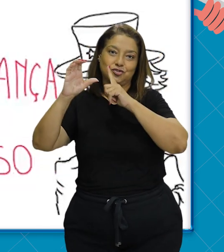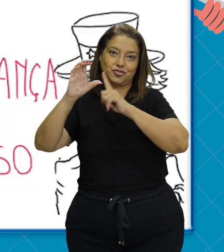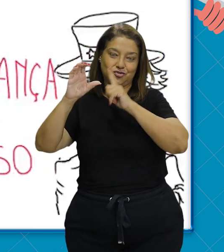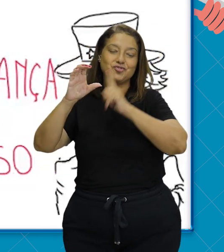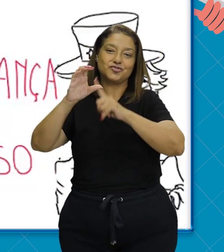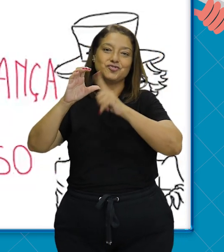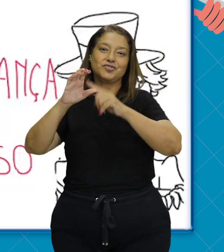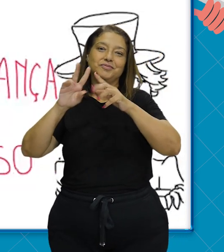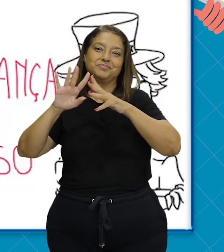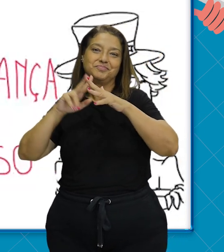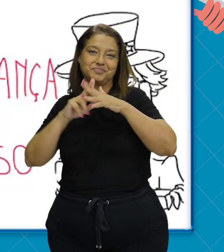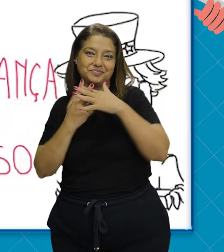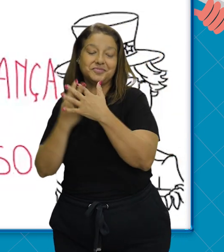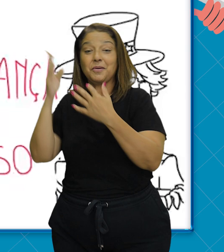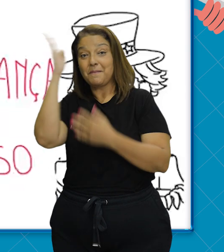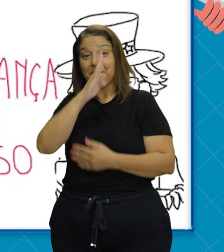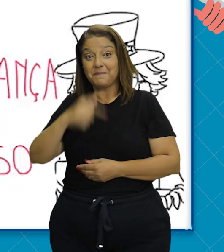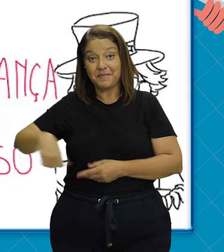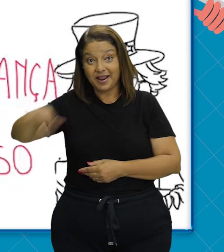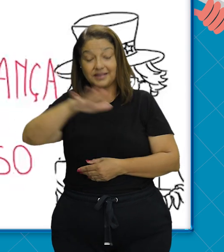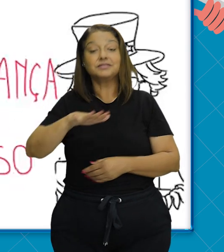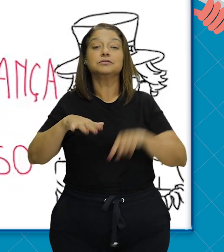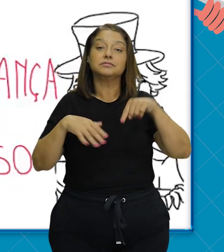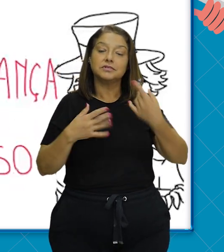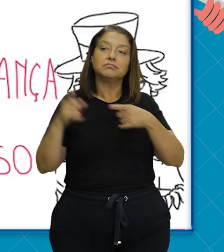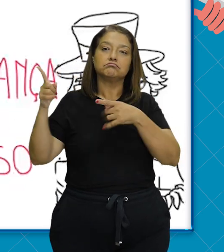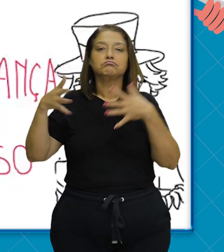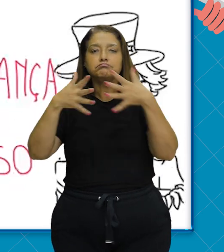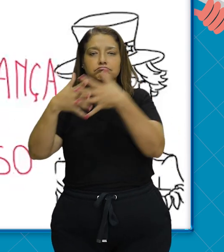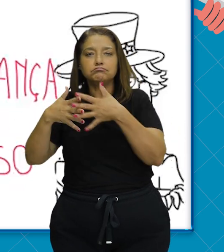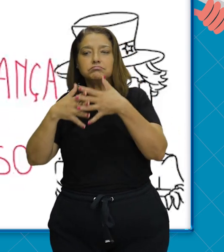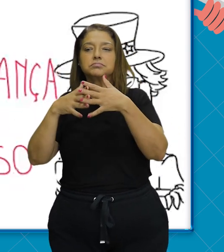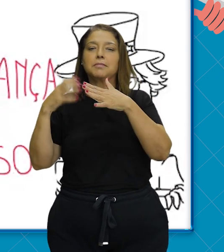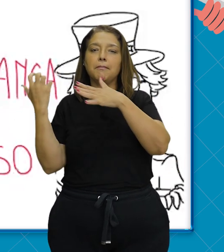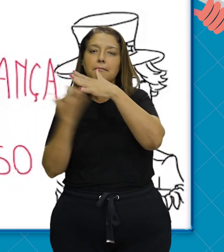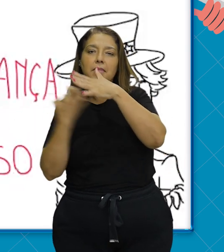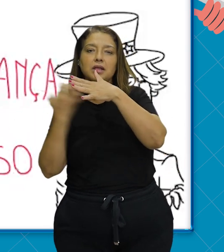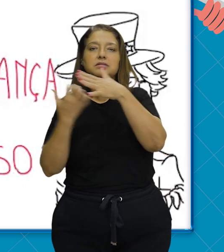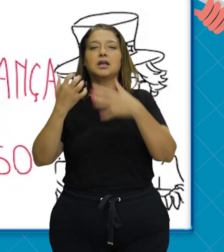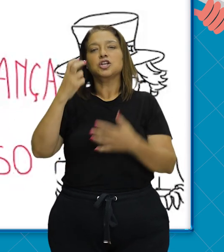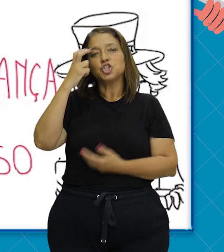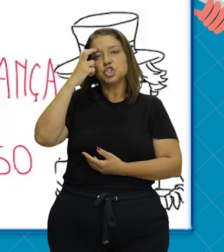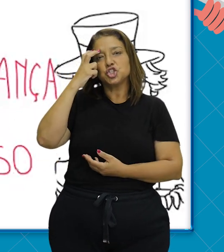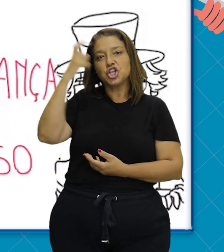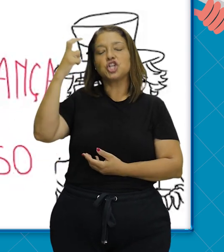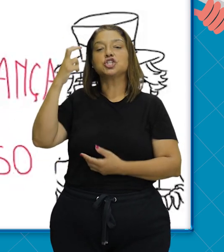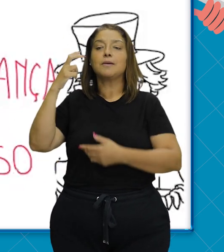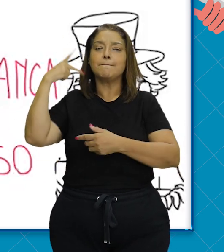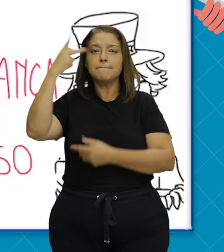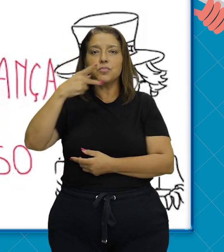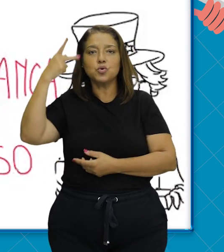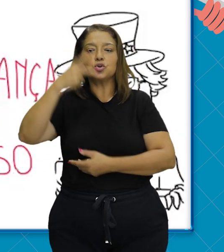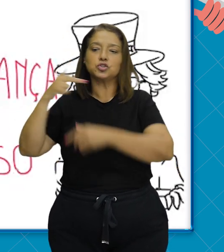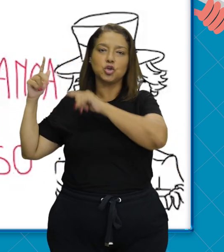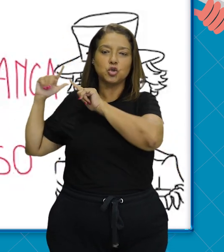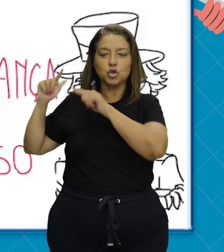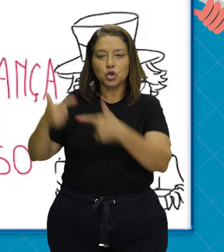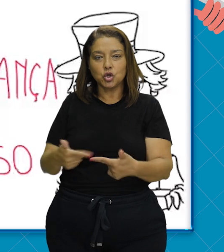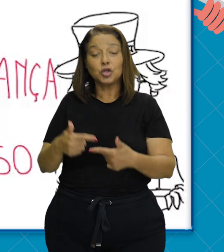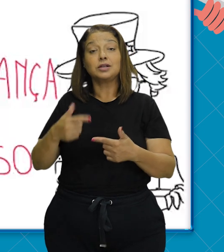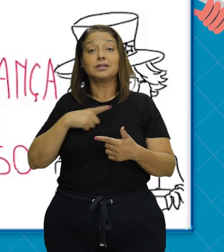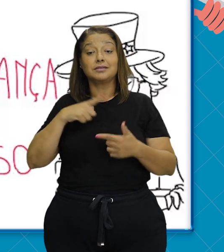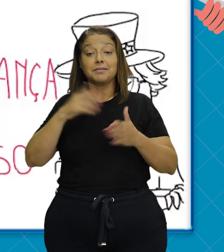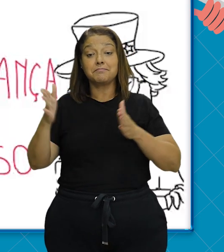forma, com apoio e financiamento dos Estados Unidos, de empresários, intelectuais e políticos conservadores, em março